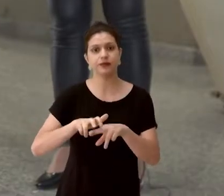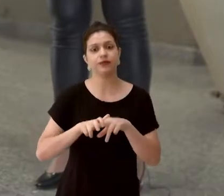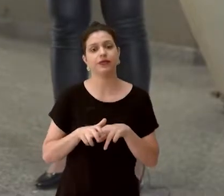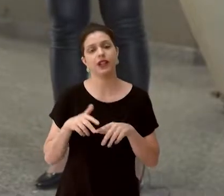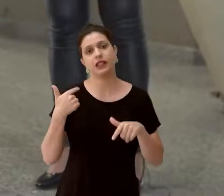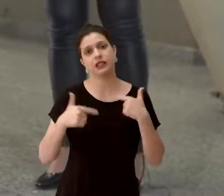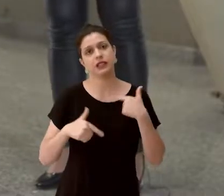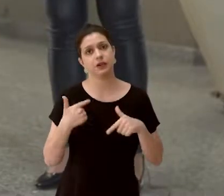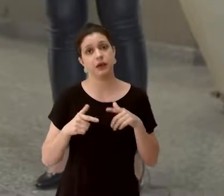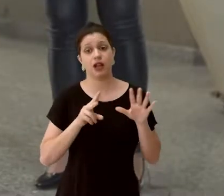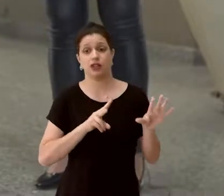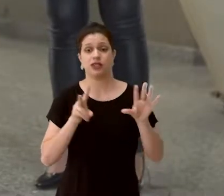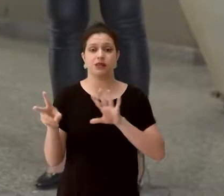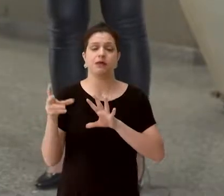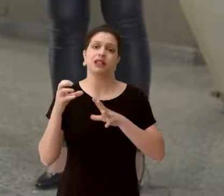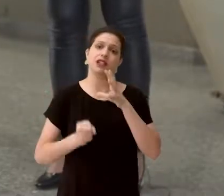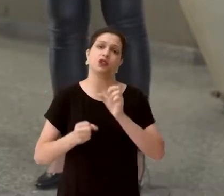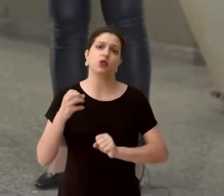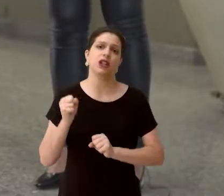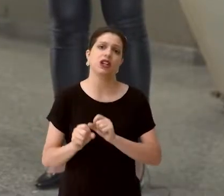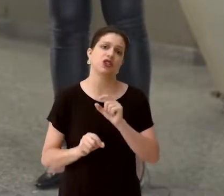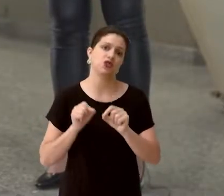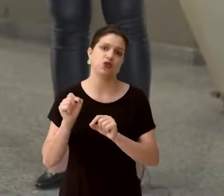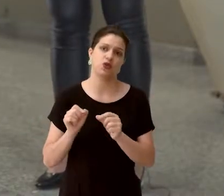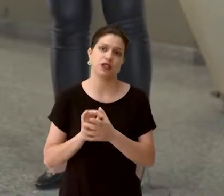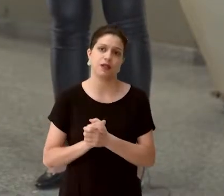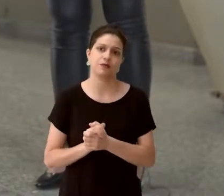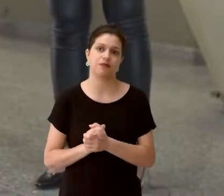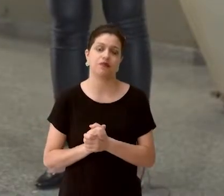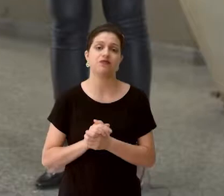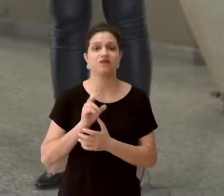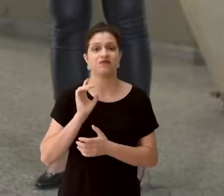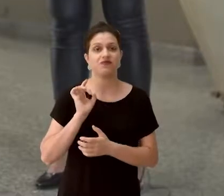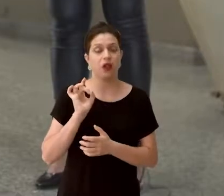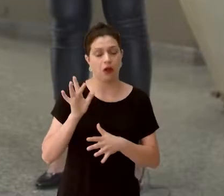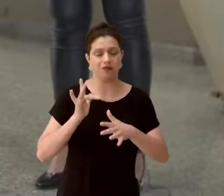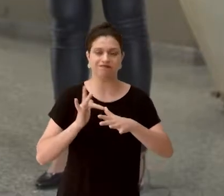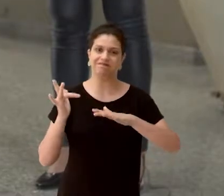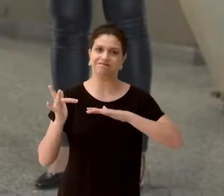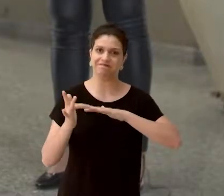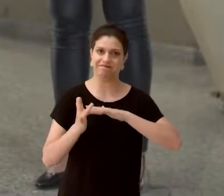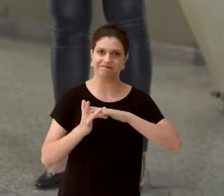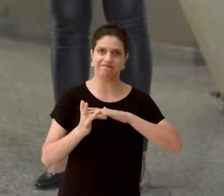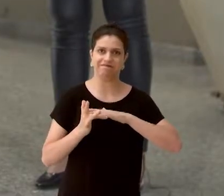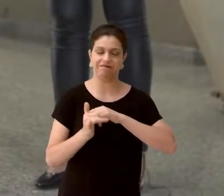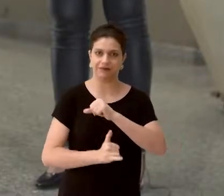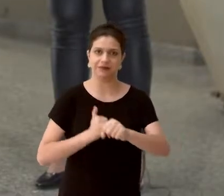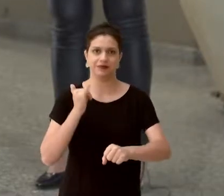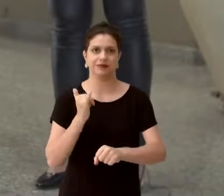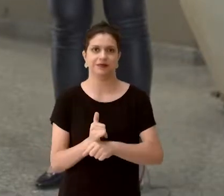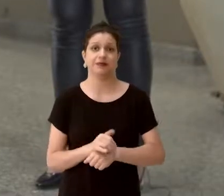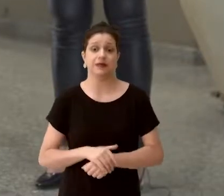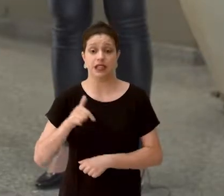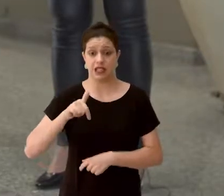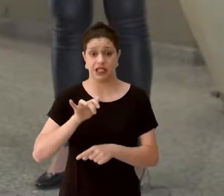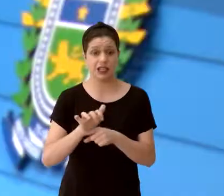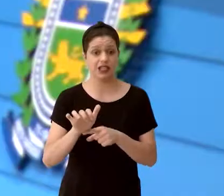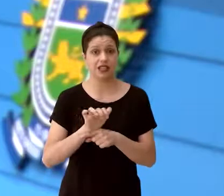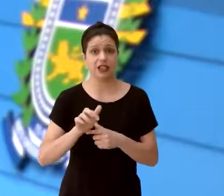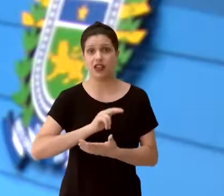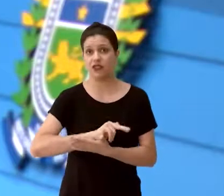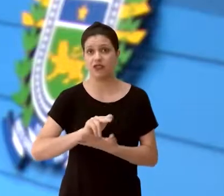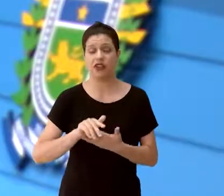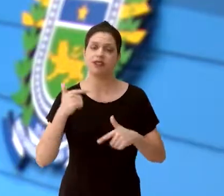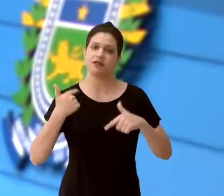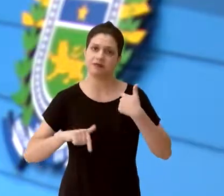como prevenção ao coronavírus, muitas dessas ações da Semana do Leite passaram a ocupar os meios digitais.